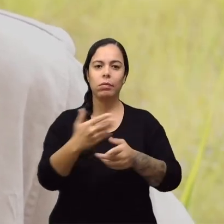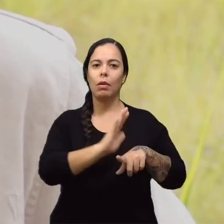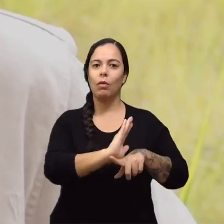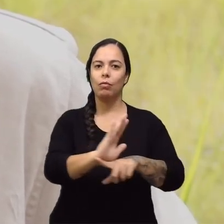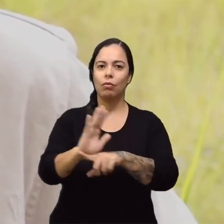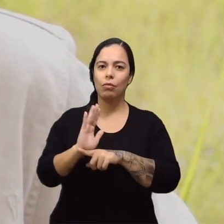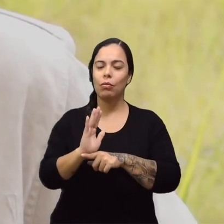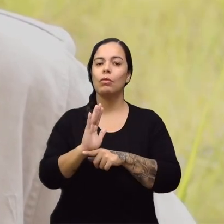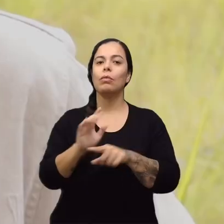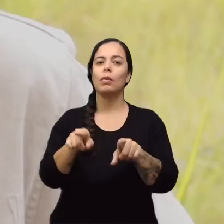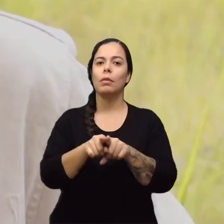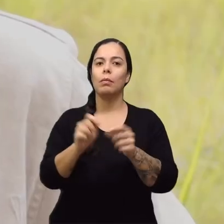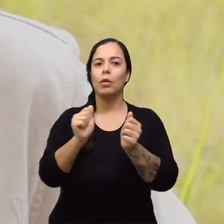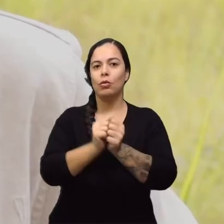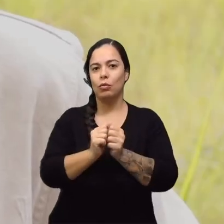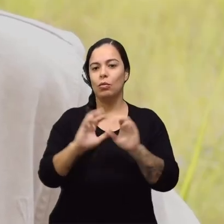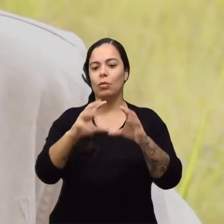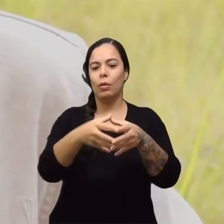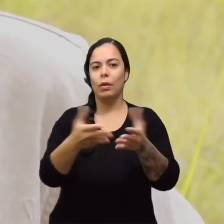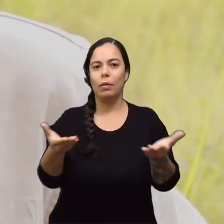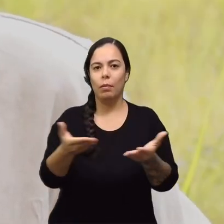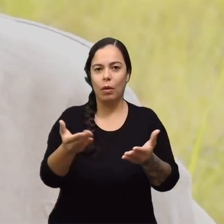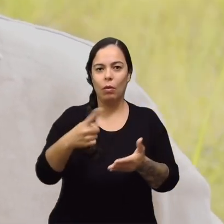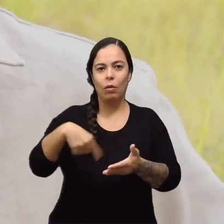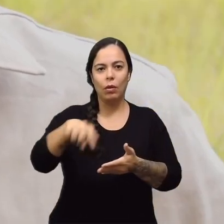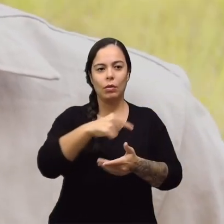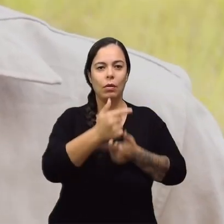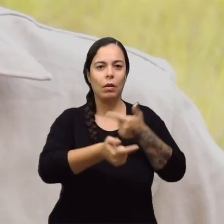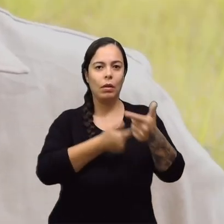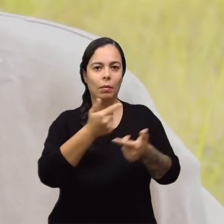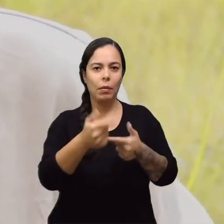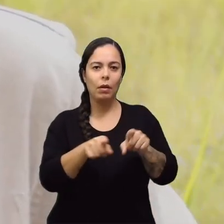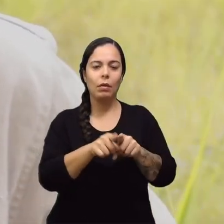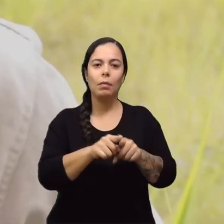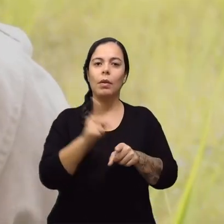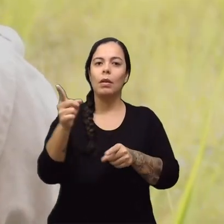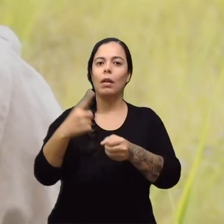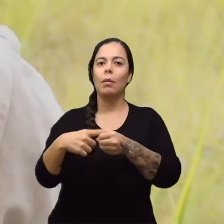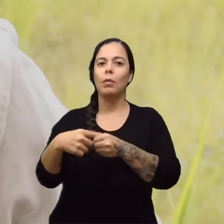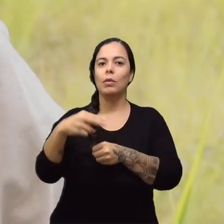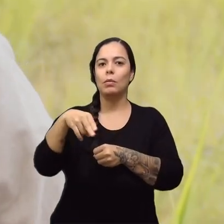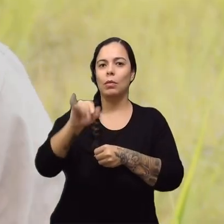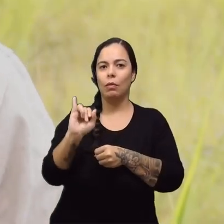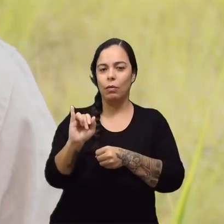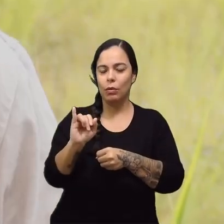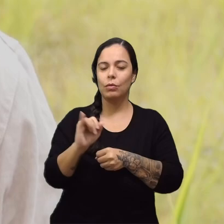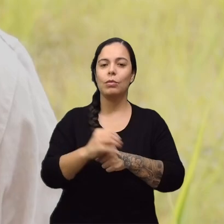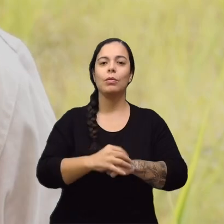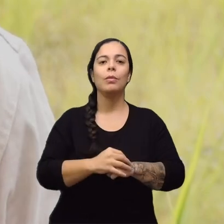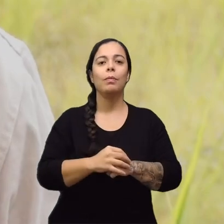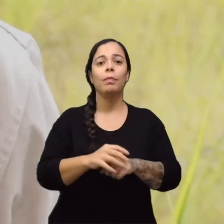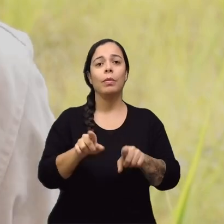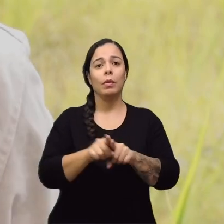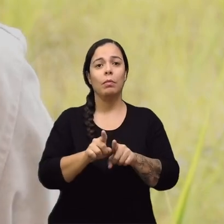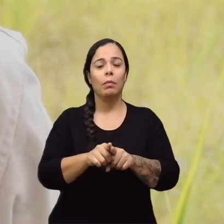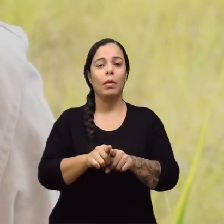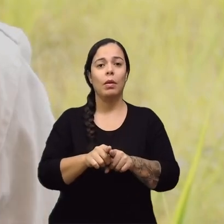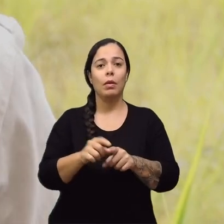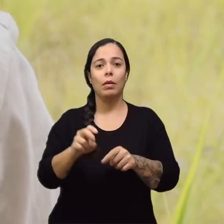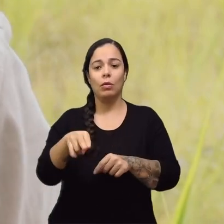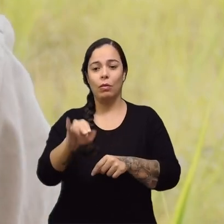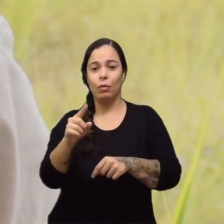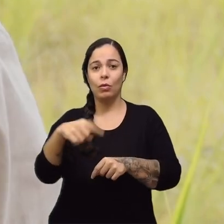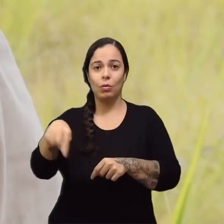a equipe agora que eu tenho trabalhado lá no município de Nova Iguaçu, né, onde no município de Nova Iguaçu hoje tem um parque histórico